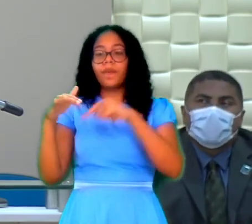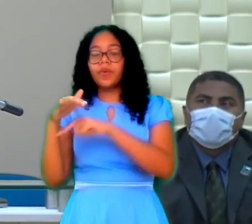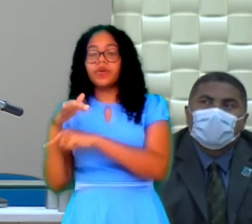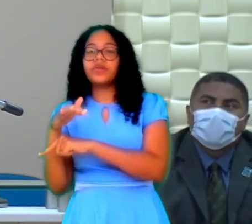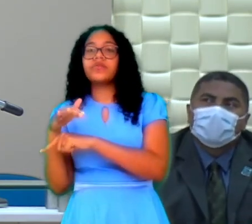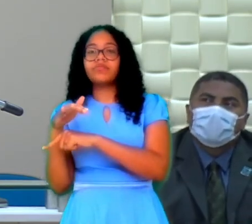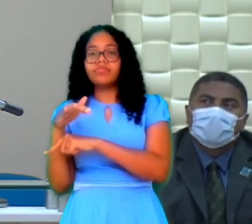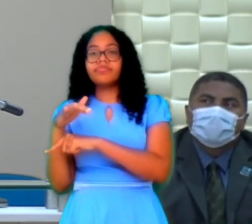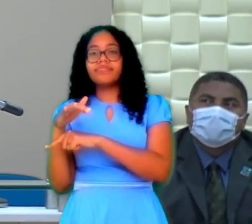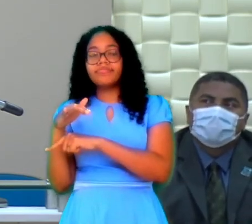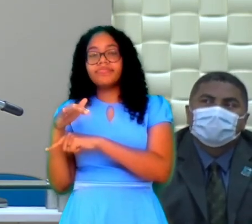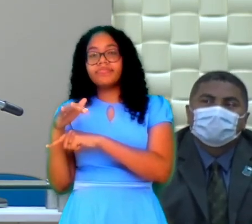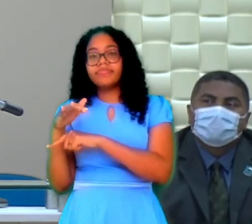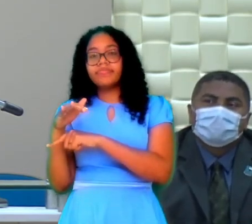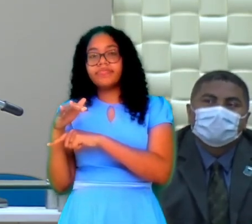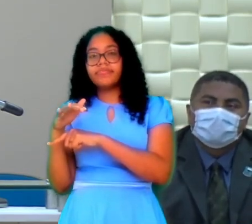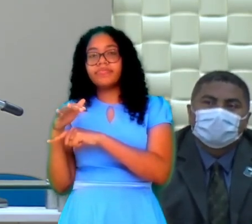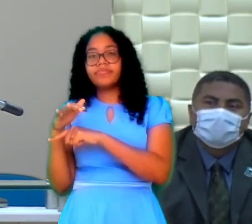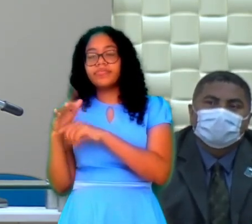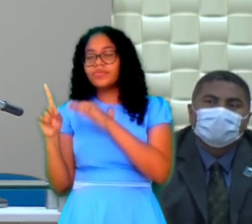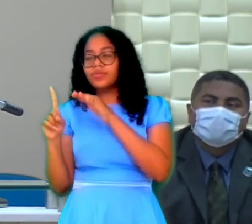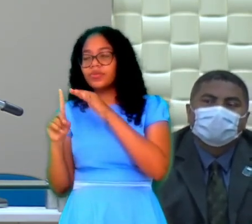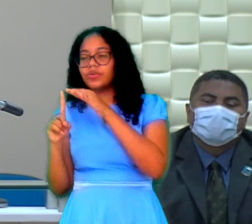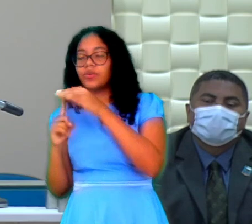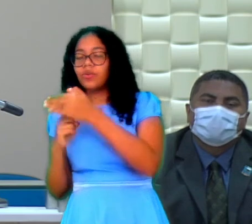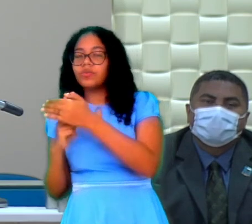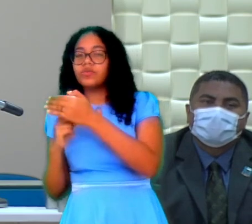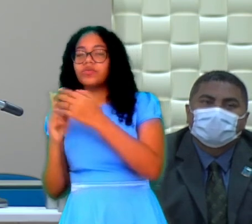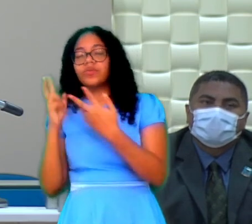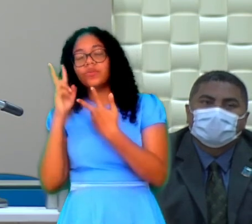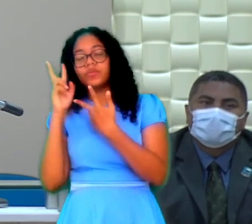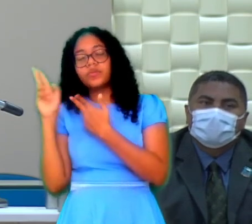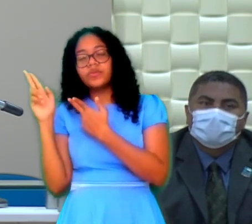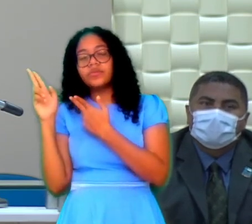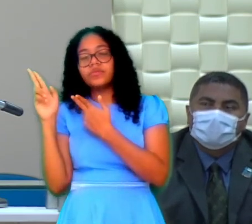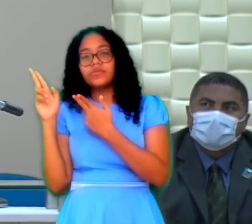para a tristeza e angústia do pregador.